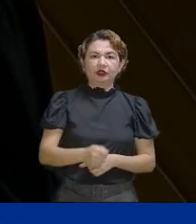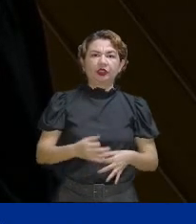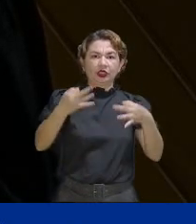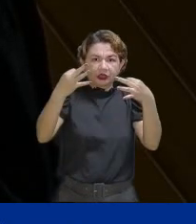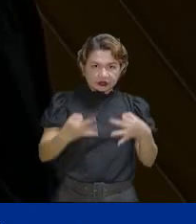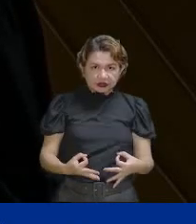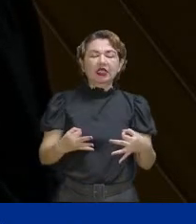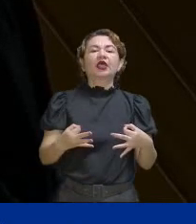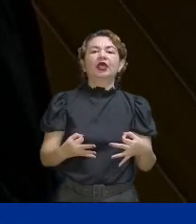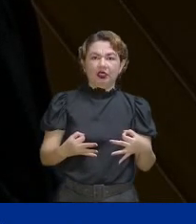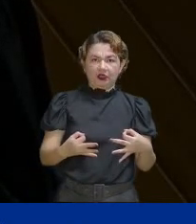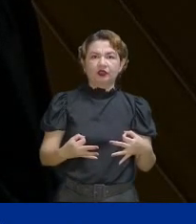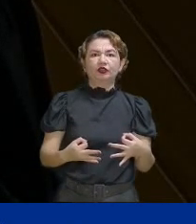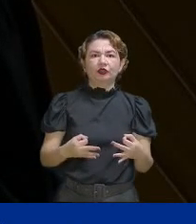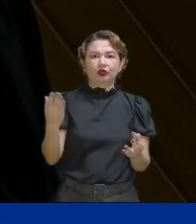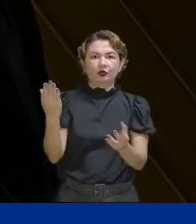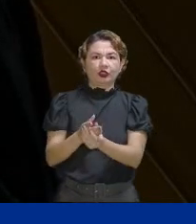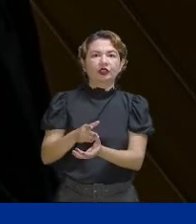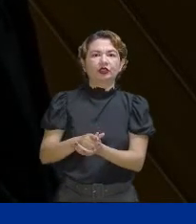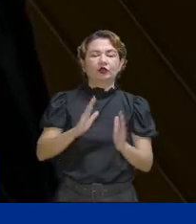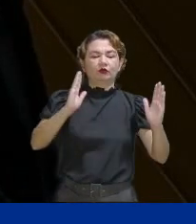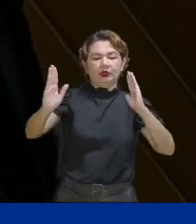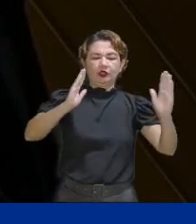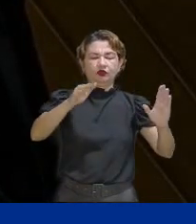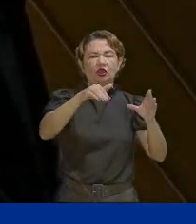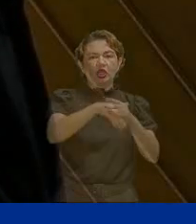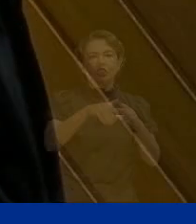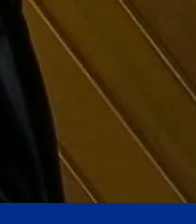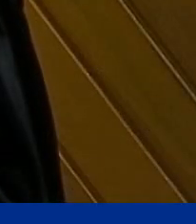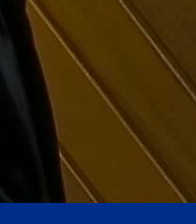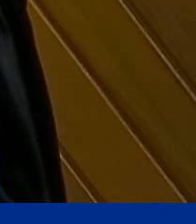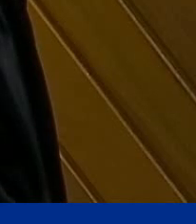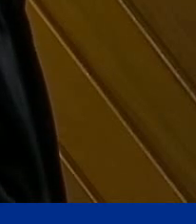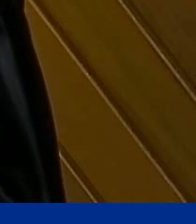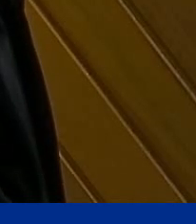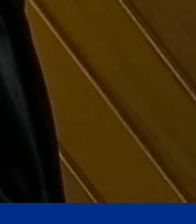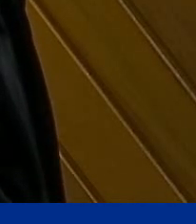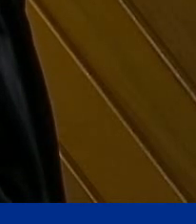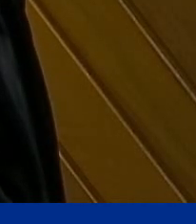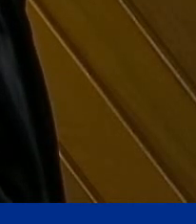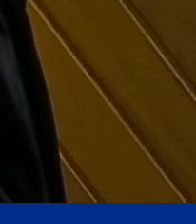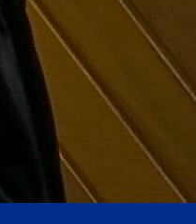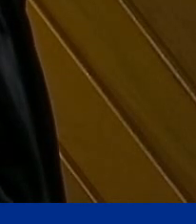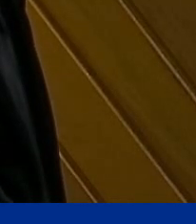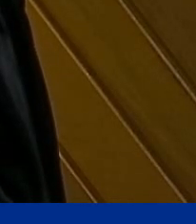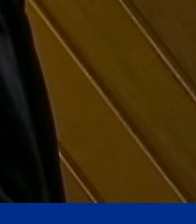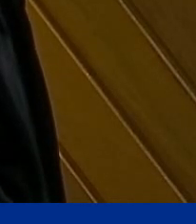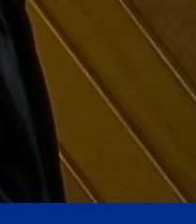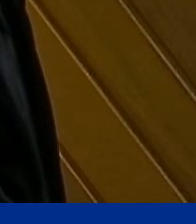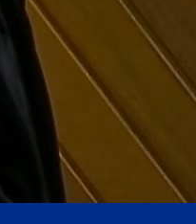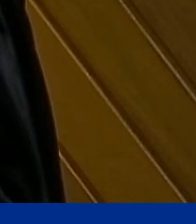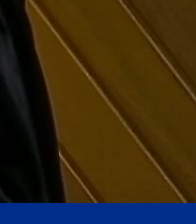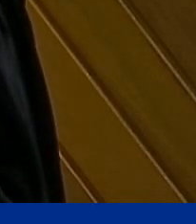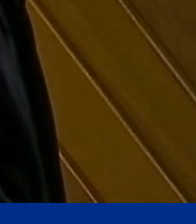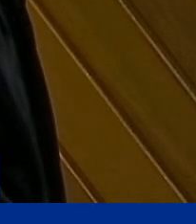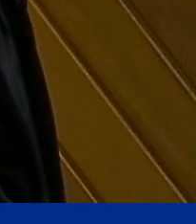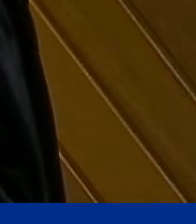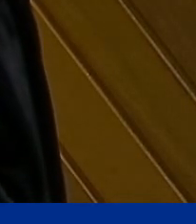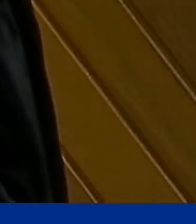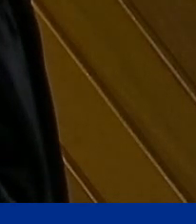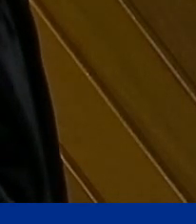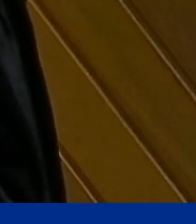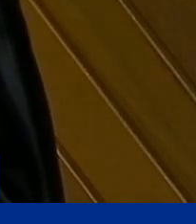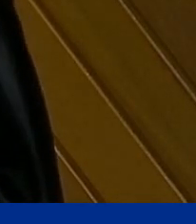absoluta convicção de que o processo eleitoral foi maculado e que a democracia representativa foi